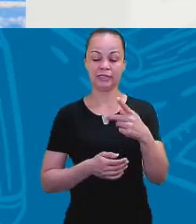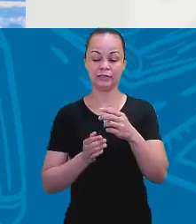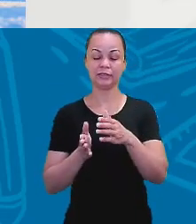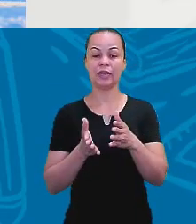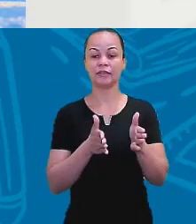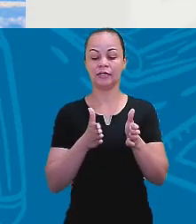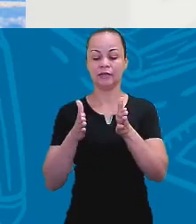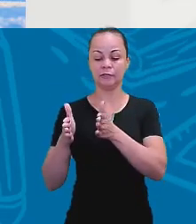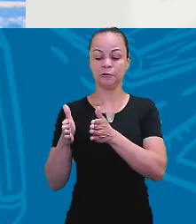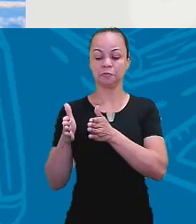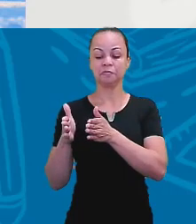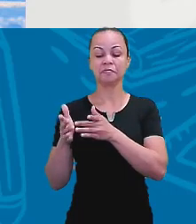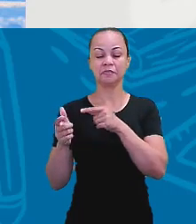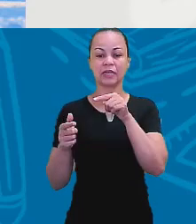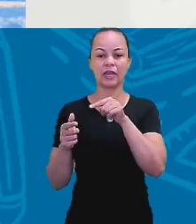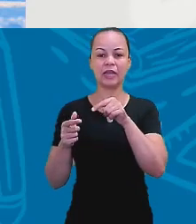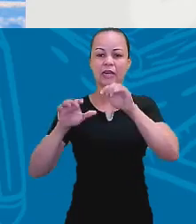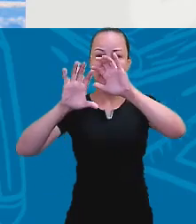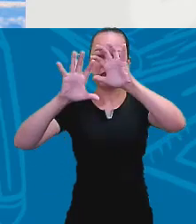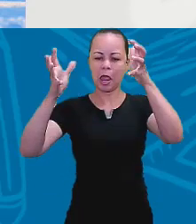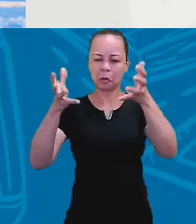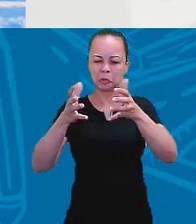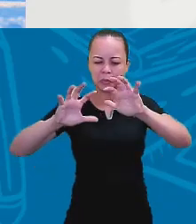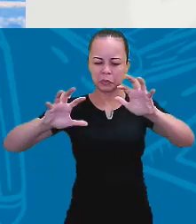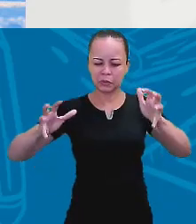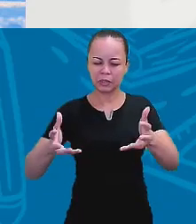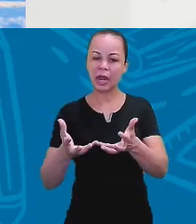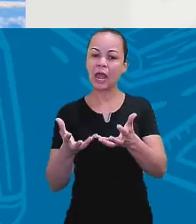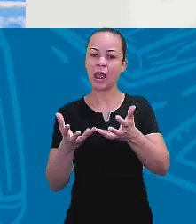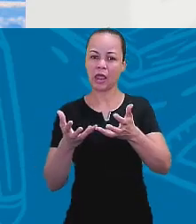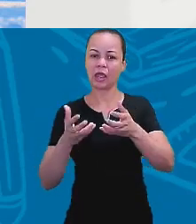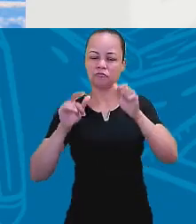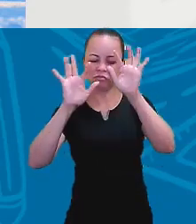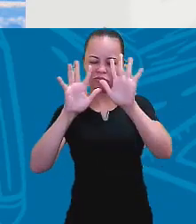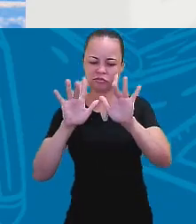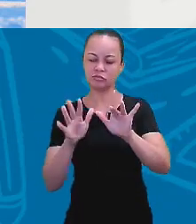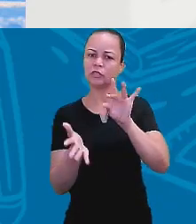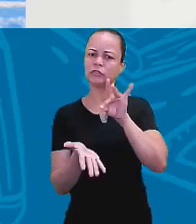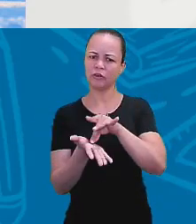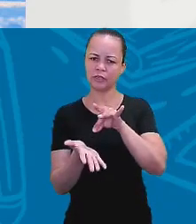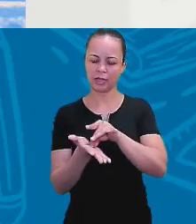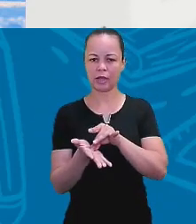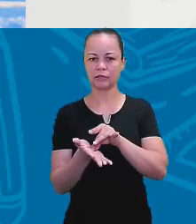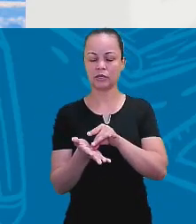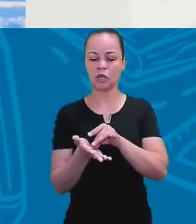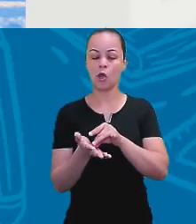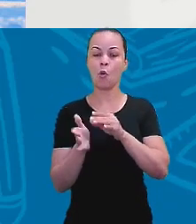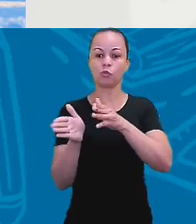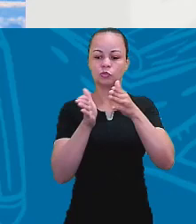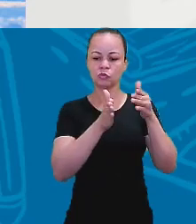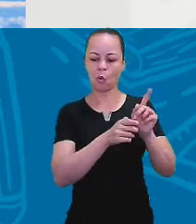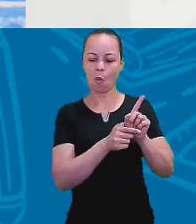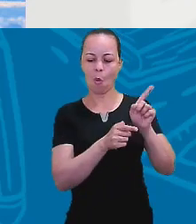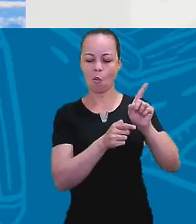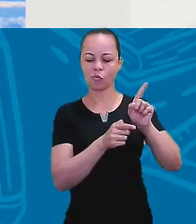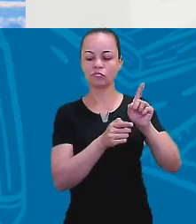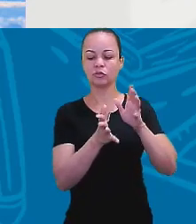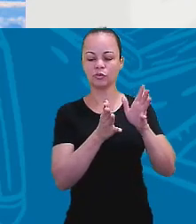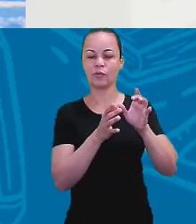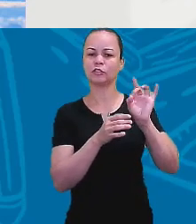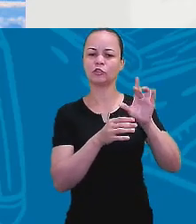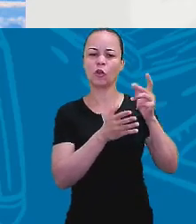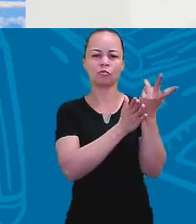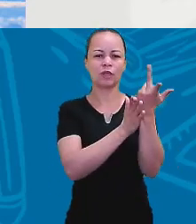olha, ele é de neve de verdade, esse que tem as luvinhas aqui, ó. E o outro é só um desenho, tá bom? Para que vocês vejam como